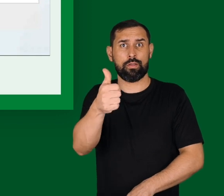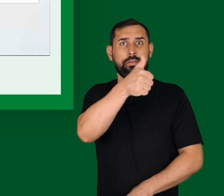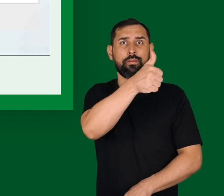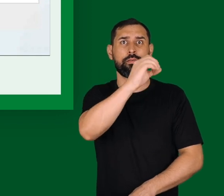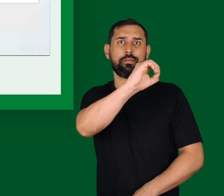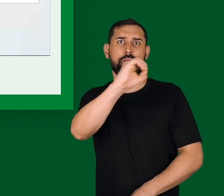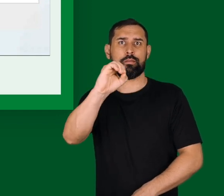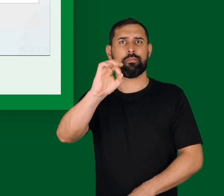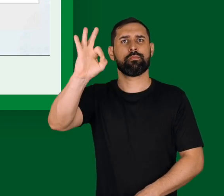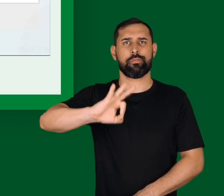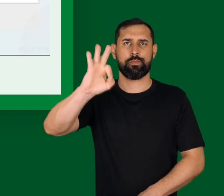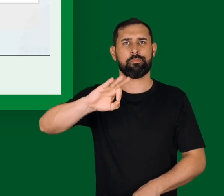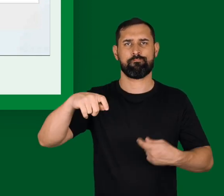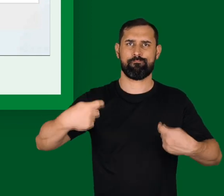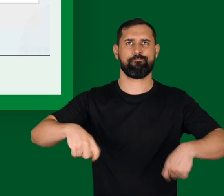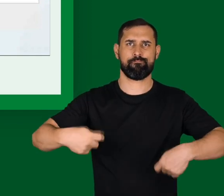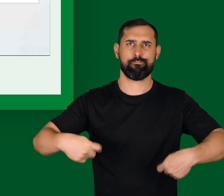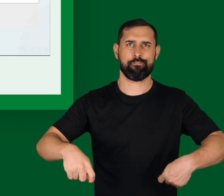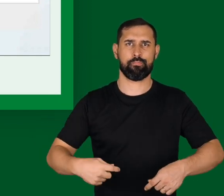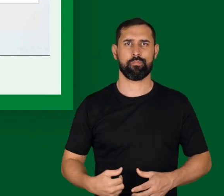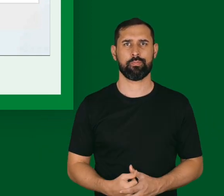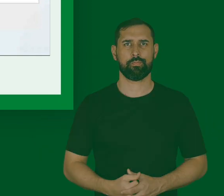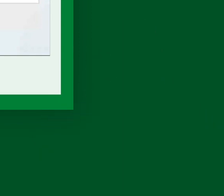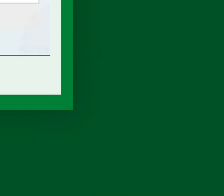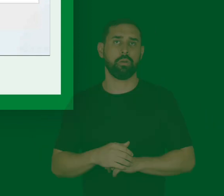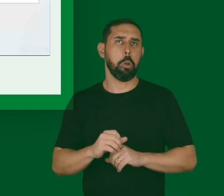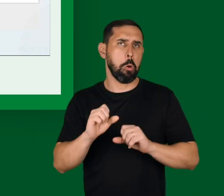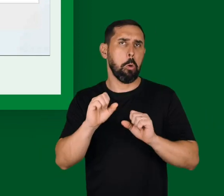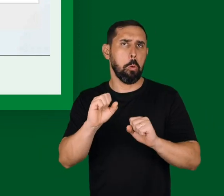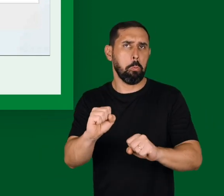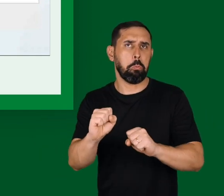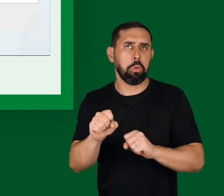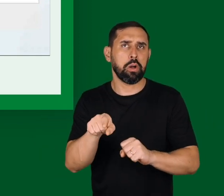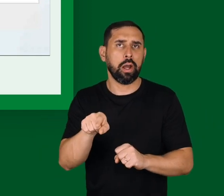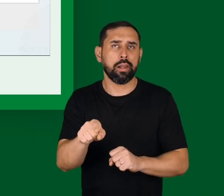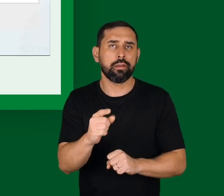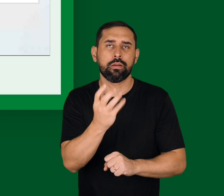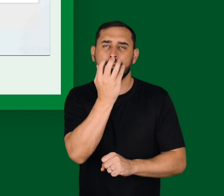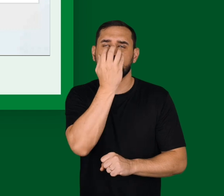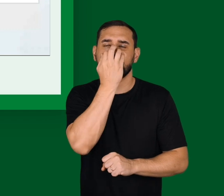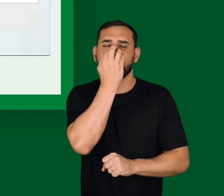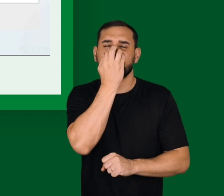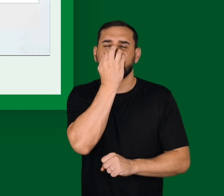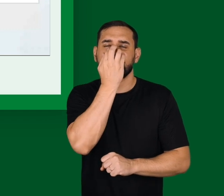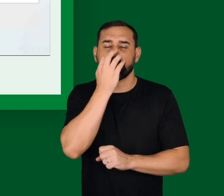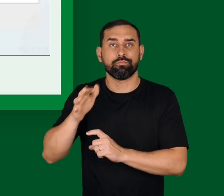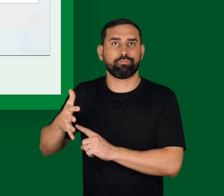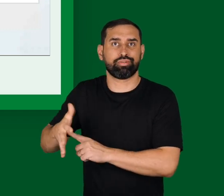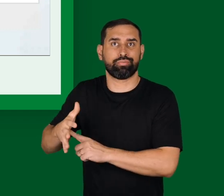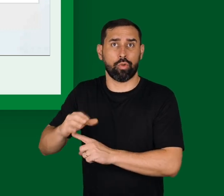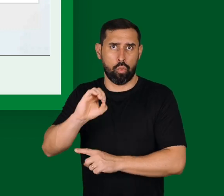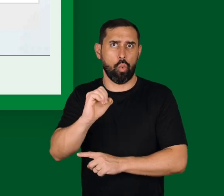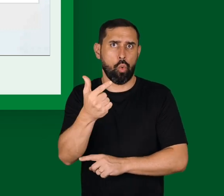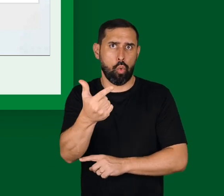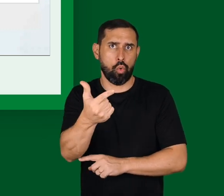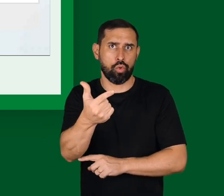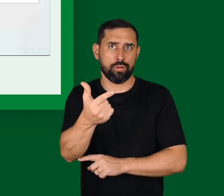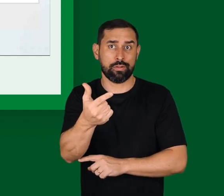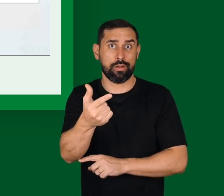sempre oxigênio a 100%. Então, a gente pode usar máscaras não reinalantes, tá? Numa sequência